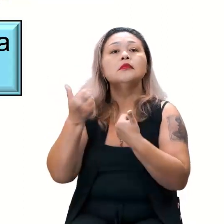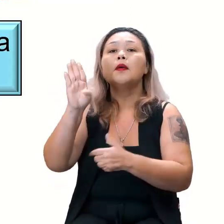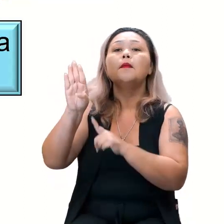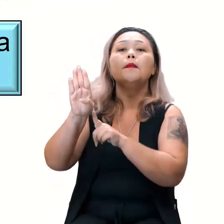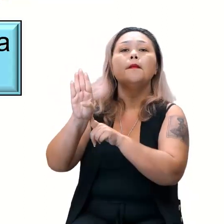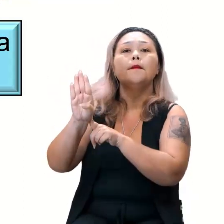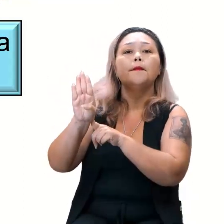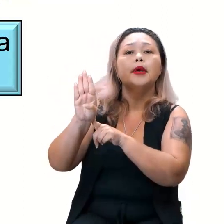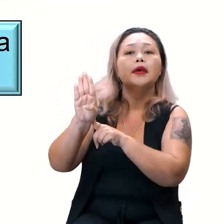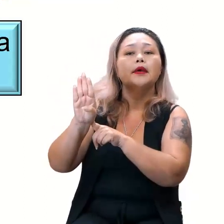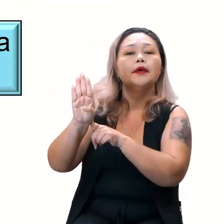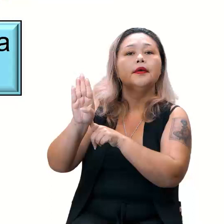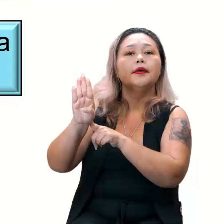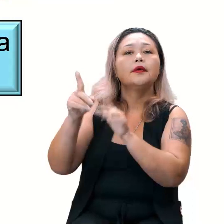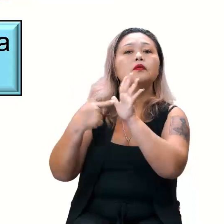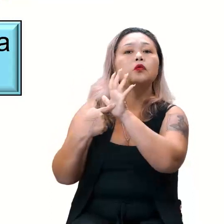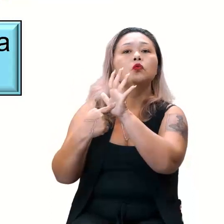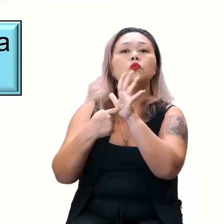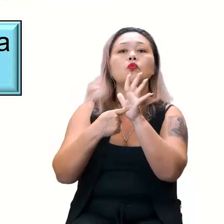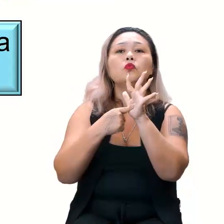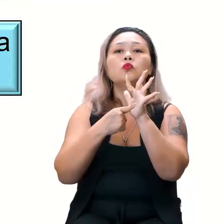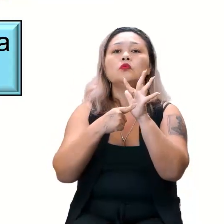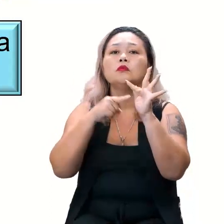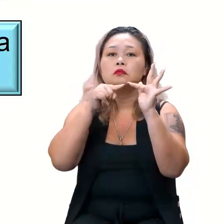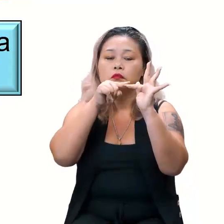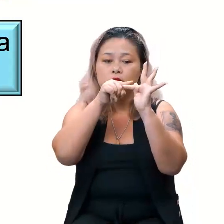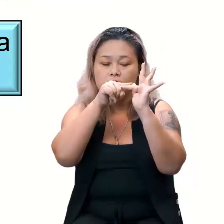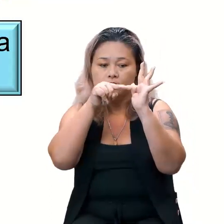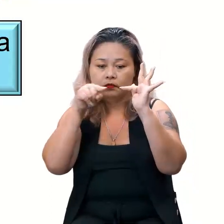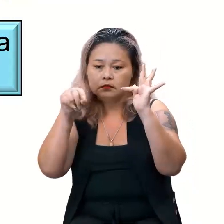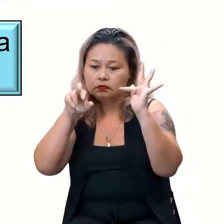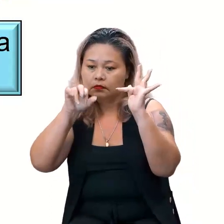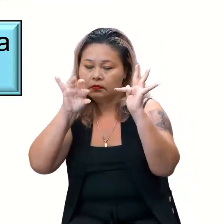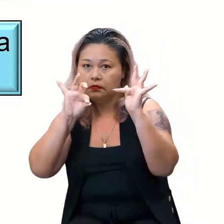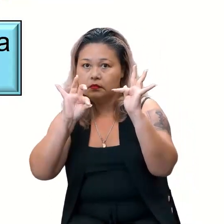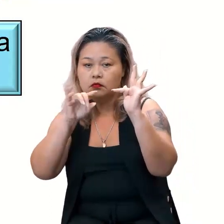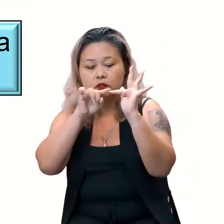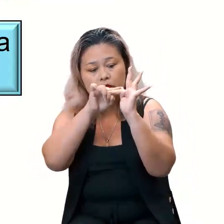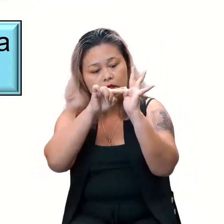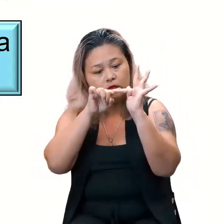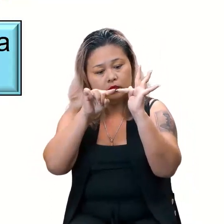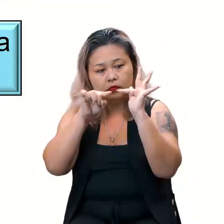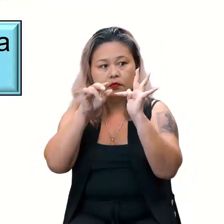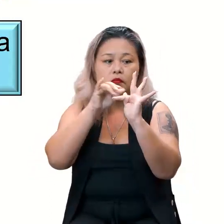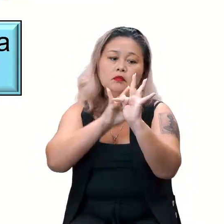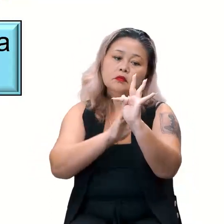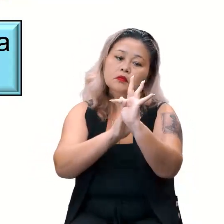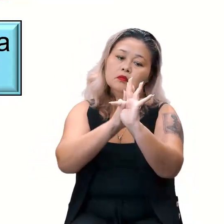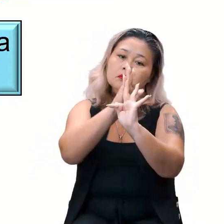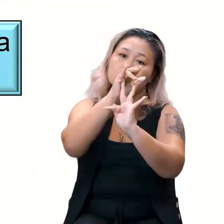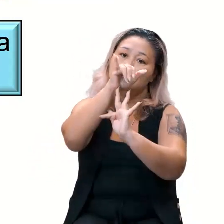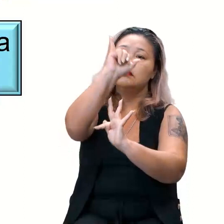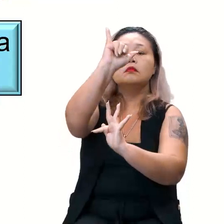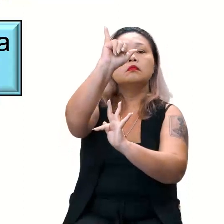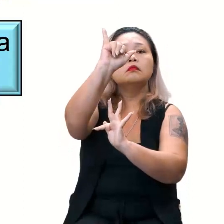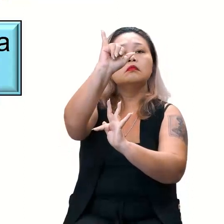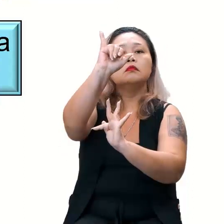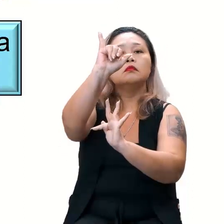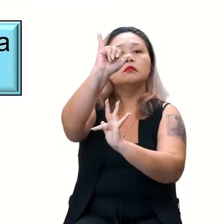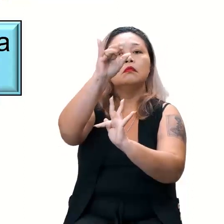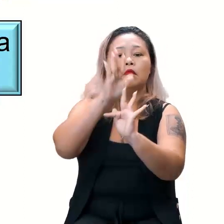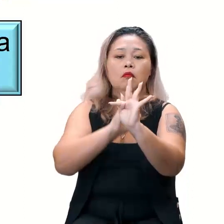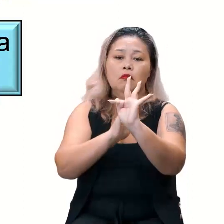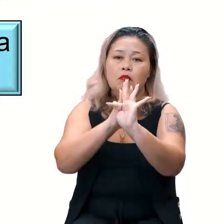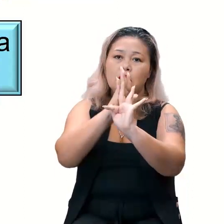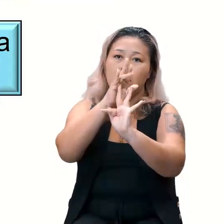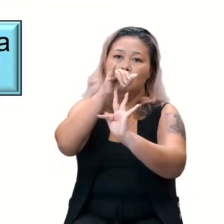valor de B indica o ponto em que a reta toca no eixo Y. Uhum. Ou seja, o